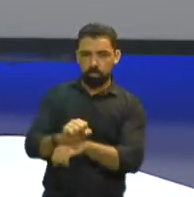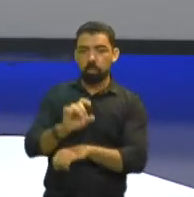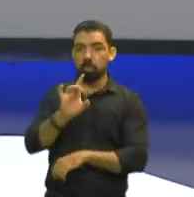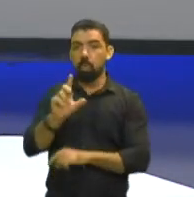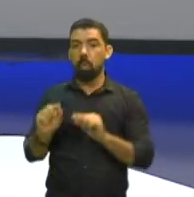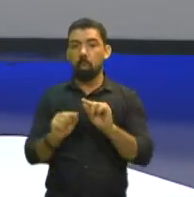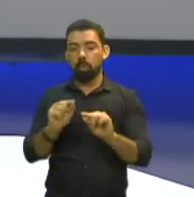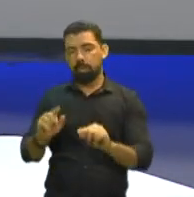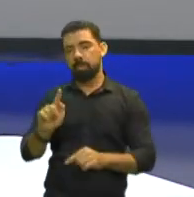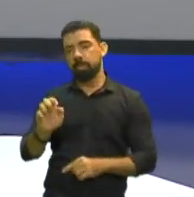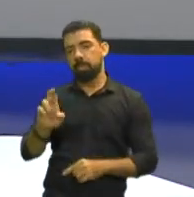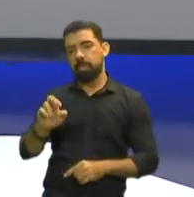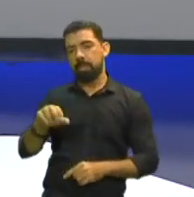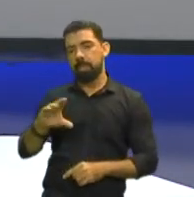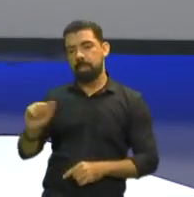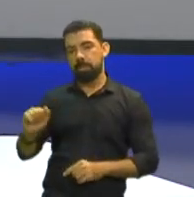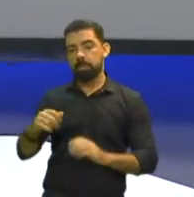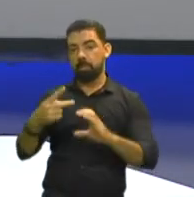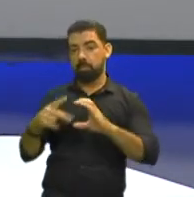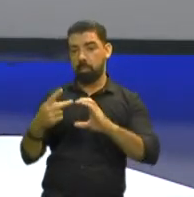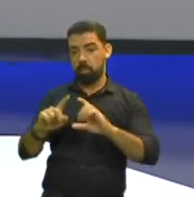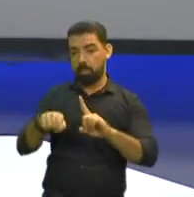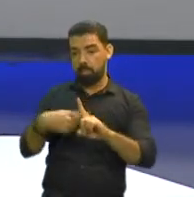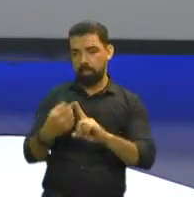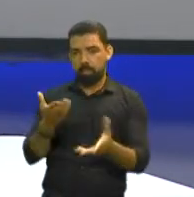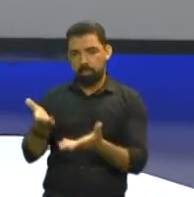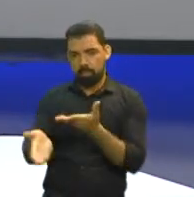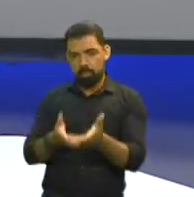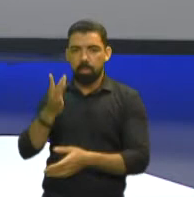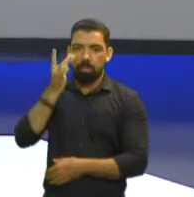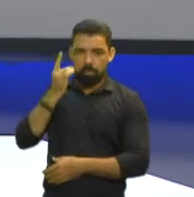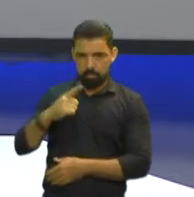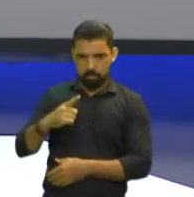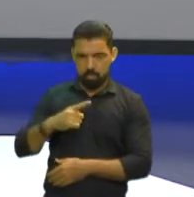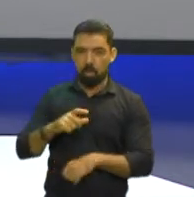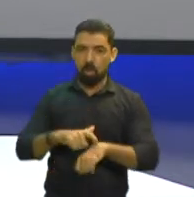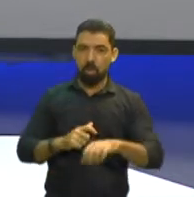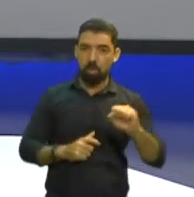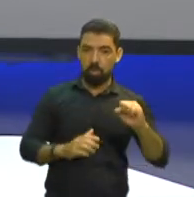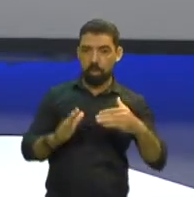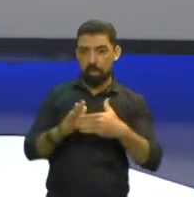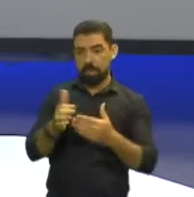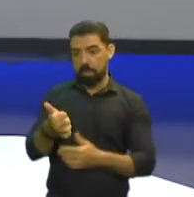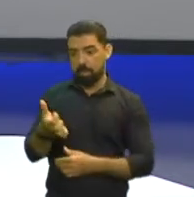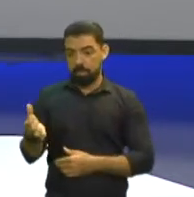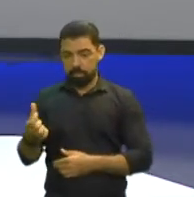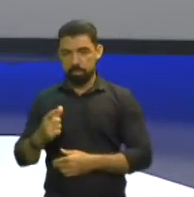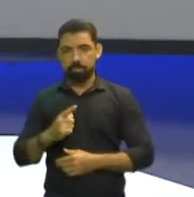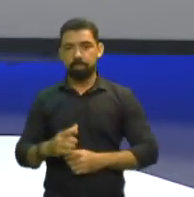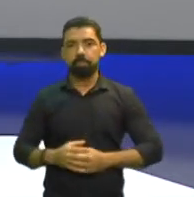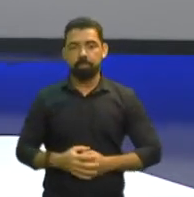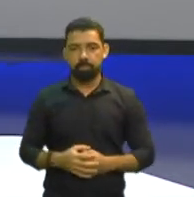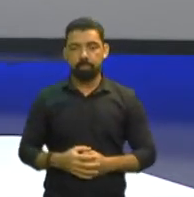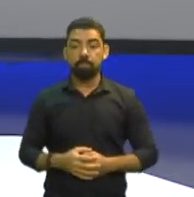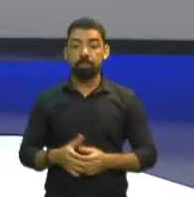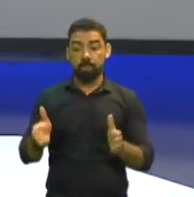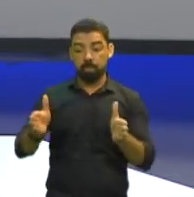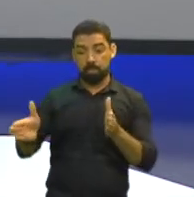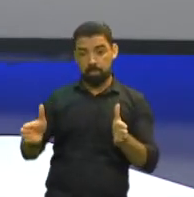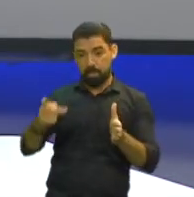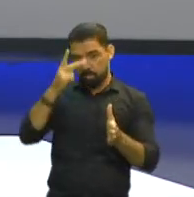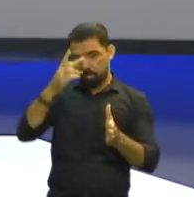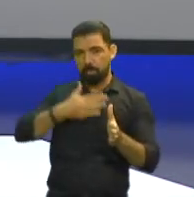protocolo e autuação, que terá atendimento presencial das 8 às 16 horas. Mesmo durante o recesso, o portal de